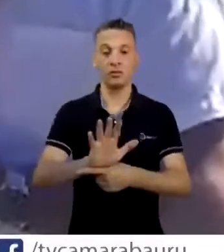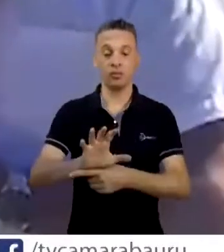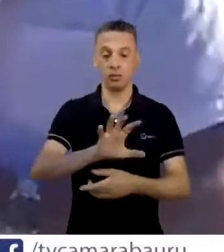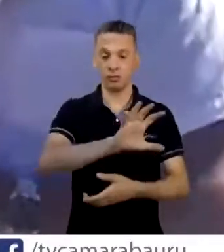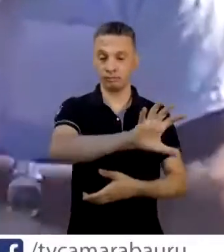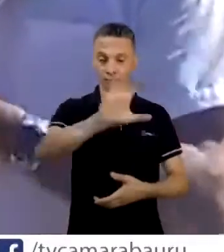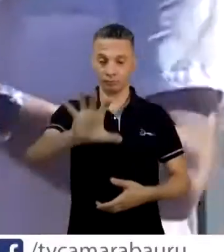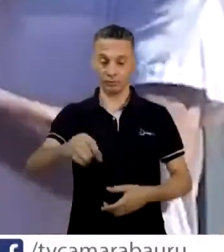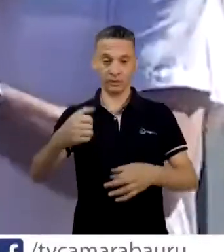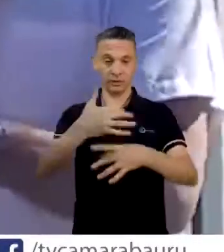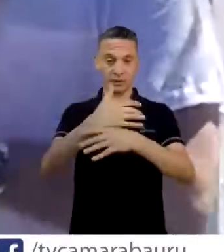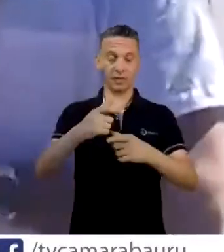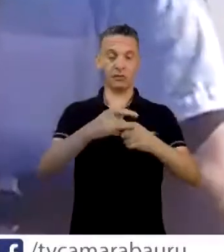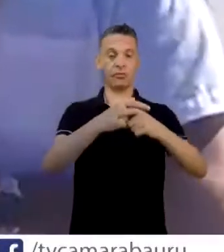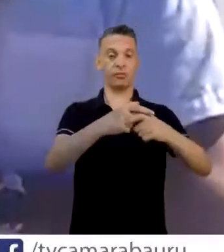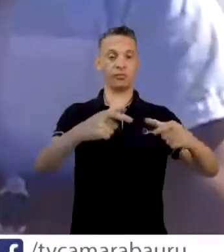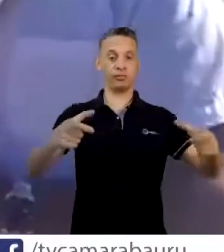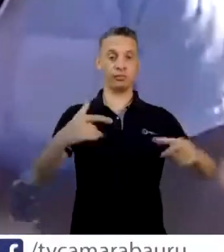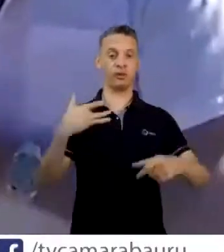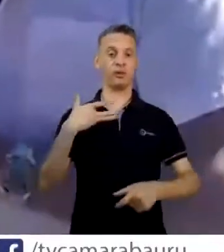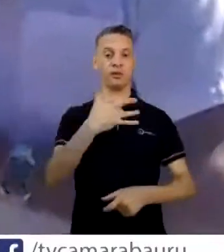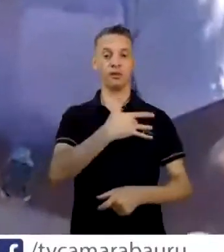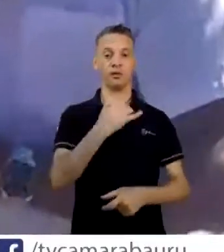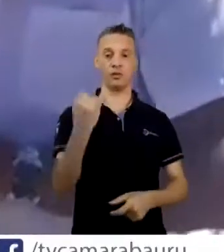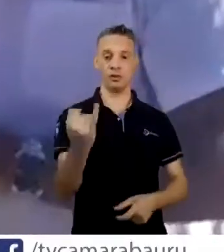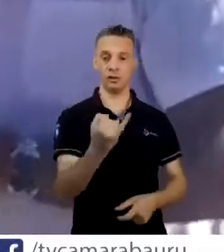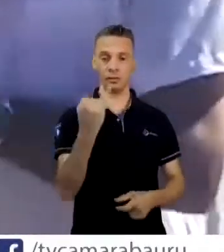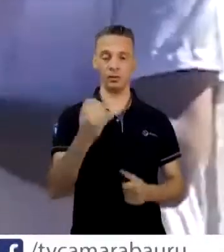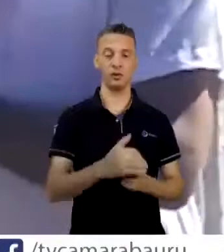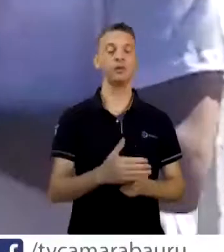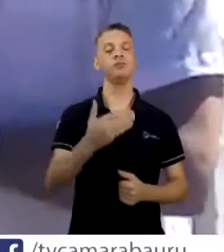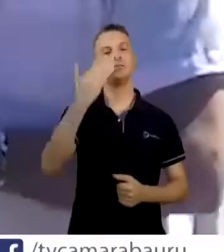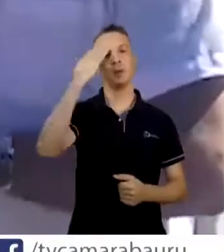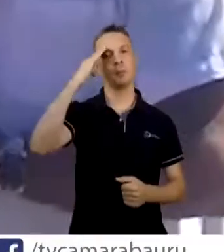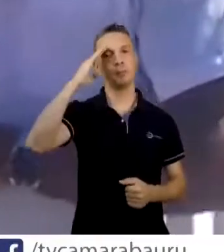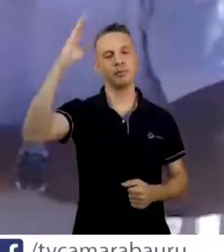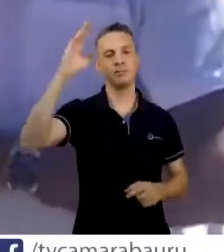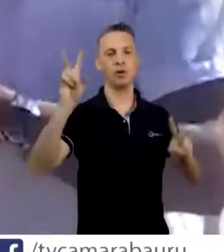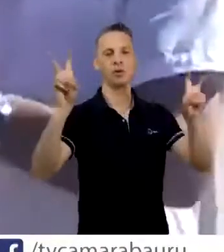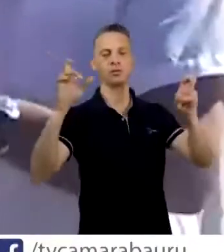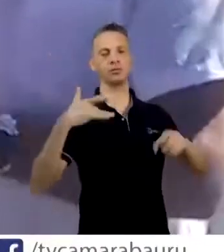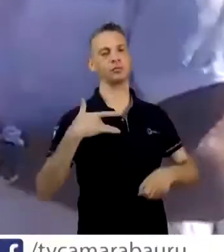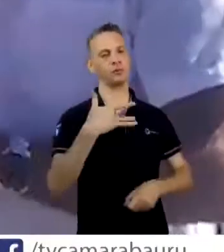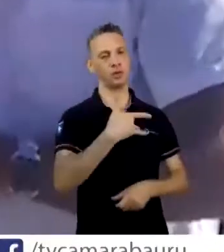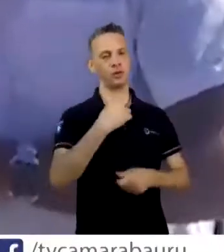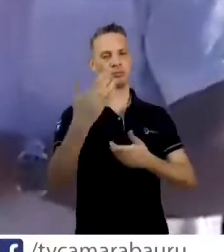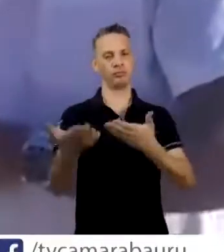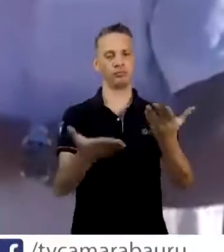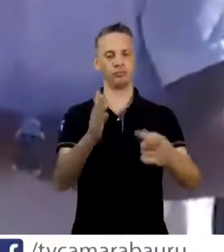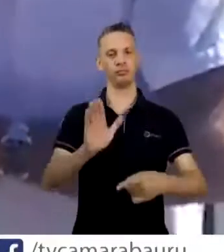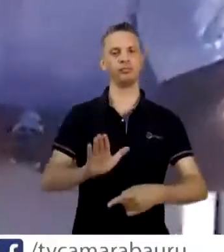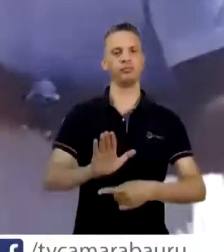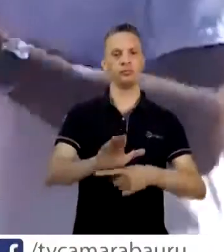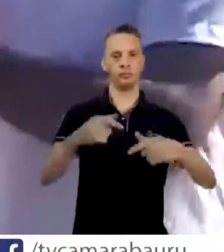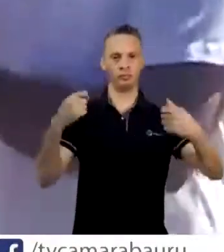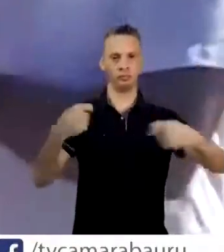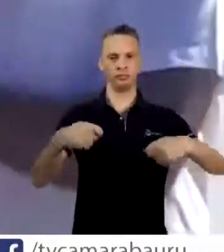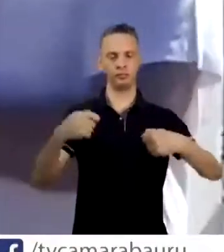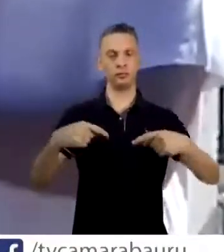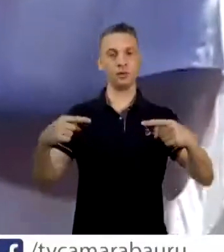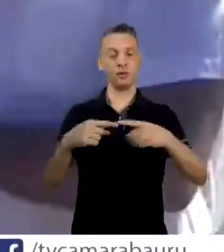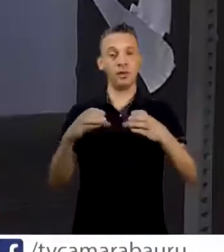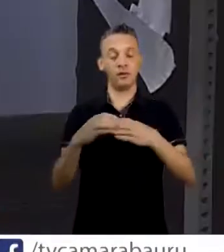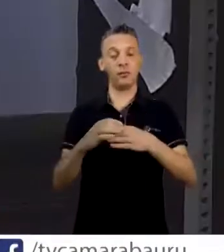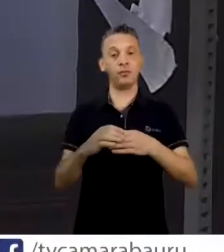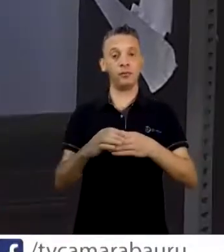nos últimos anos. Sabe que saúde realmente é primordial e nós realmente dentro daquilo que nos compete como poder legislativo, que nós